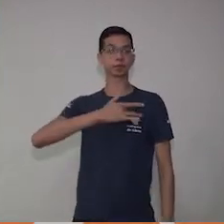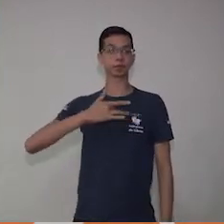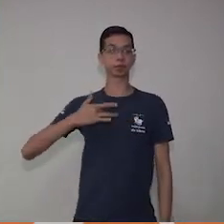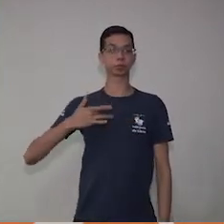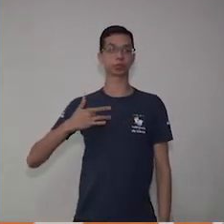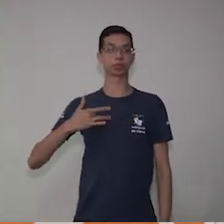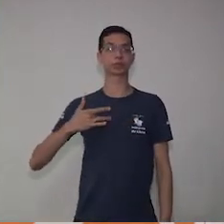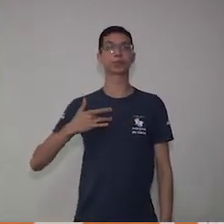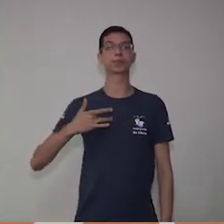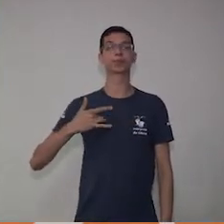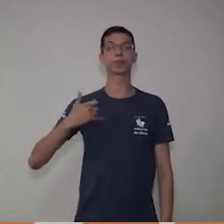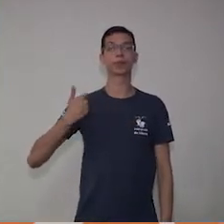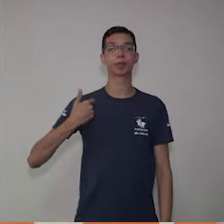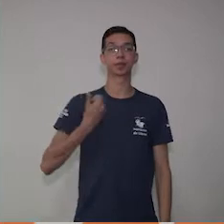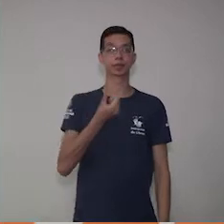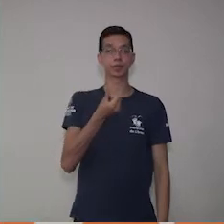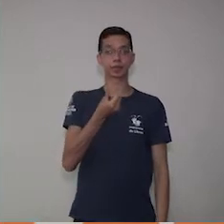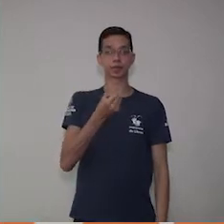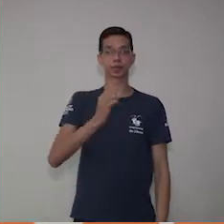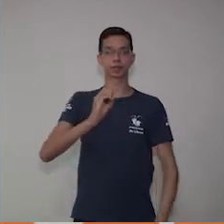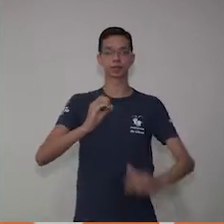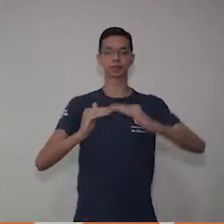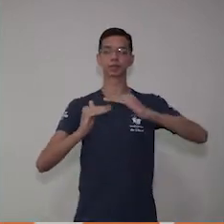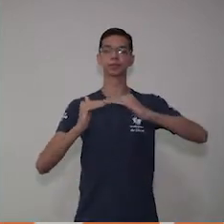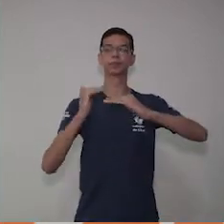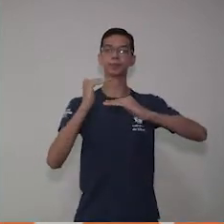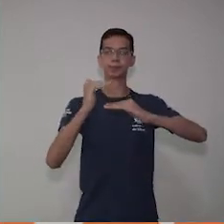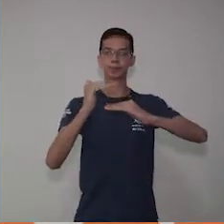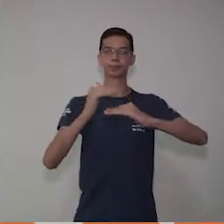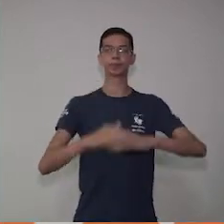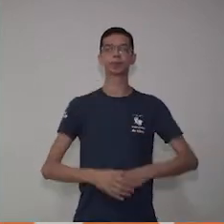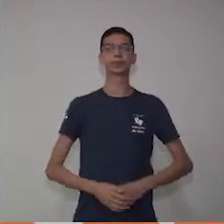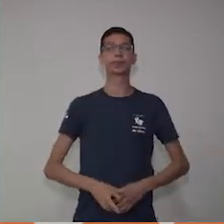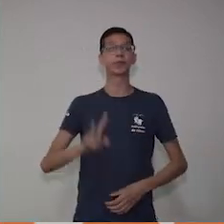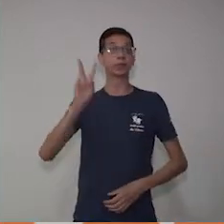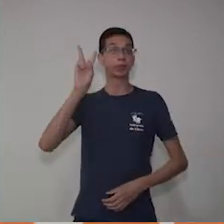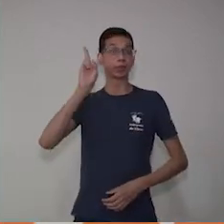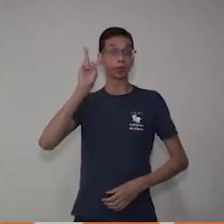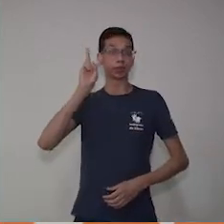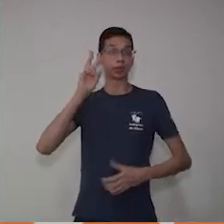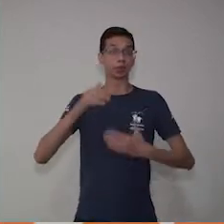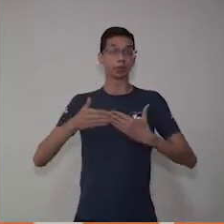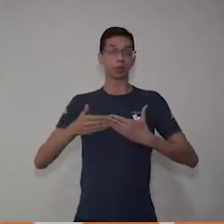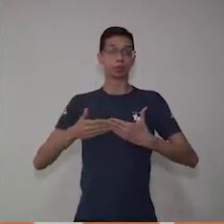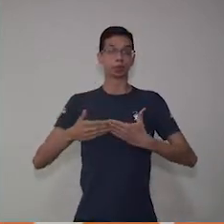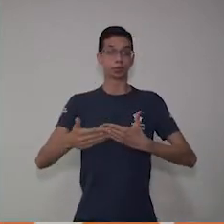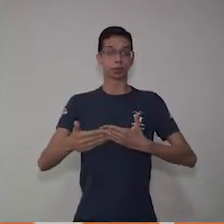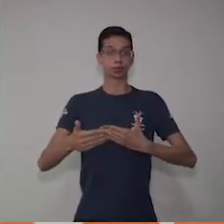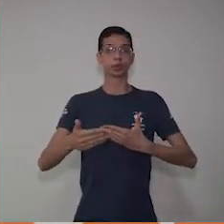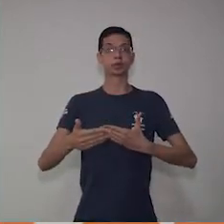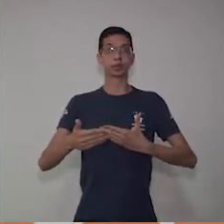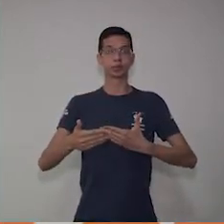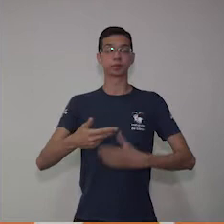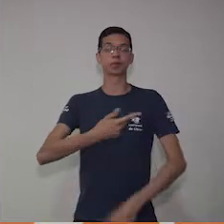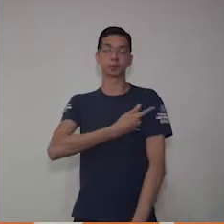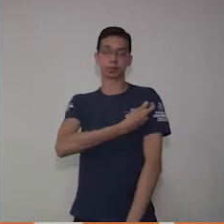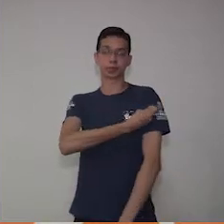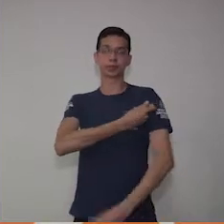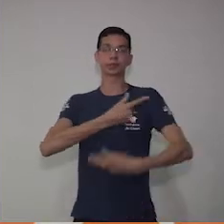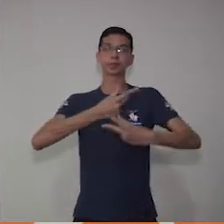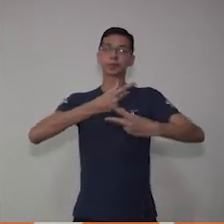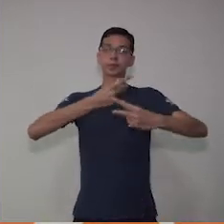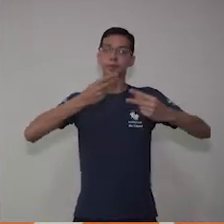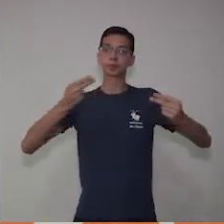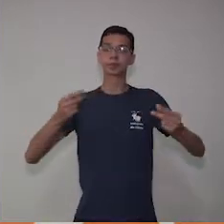de 60 anos de idade. A partir da segunda-feira, nós vamos passar a vacinar